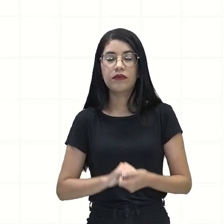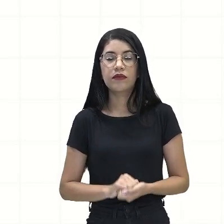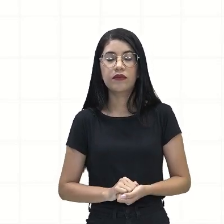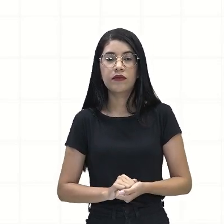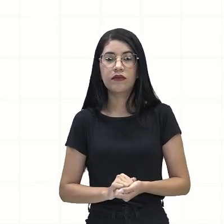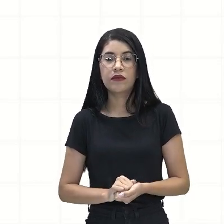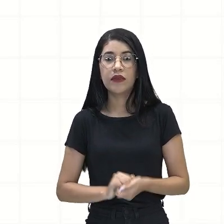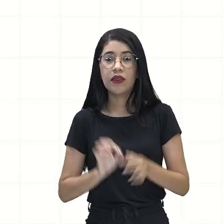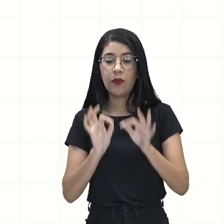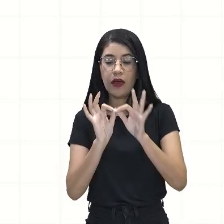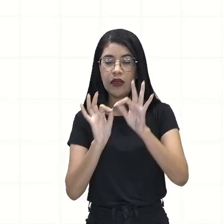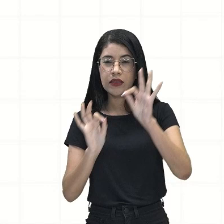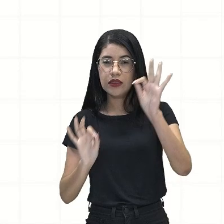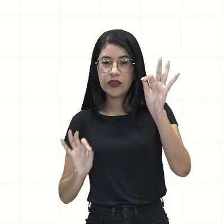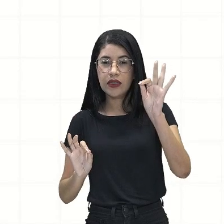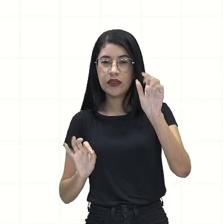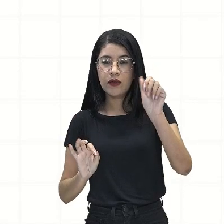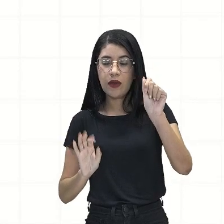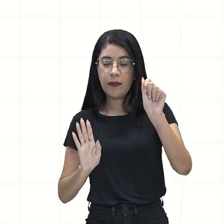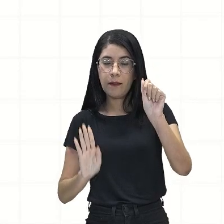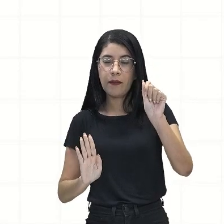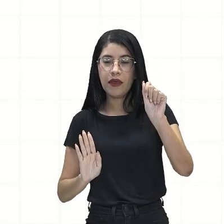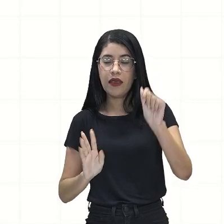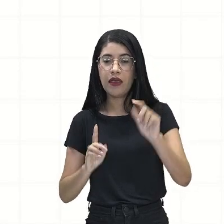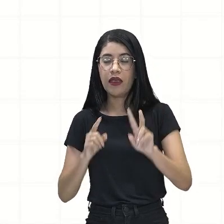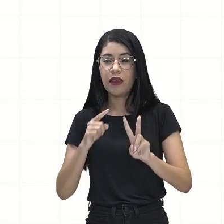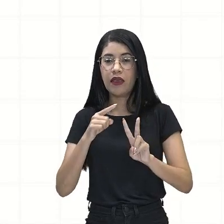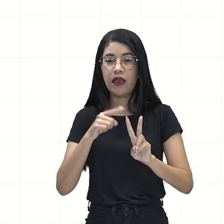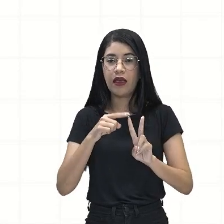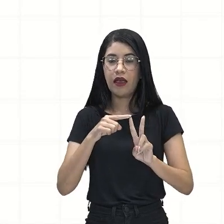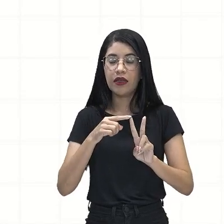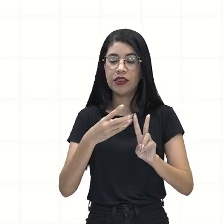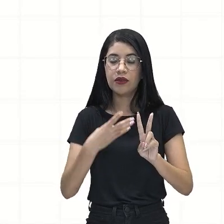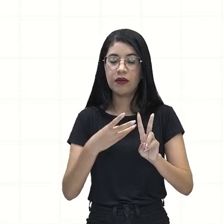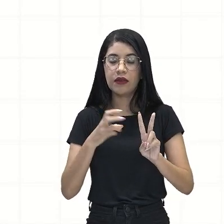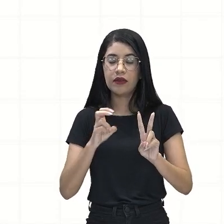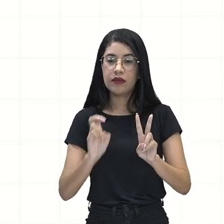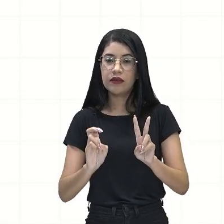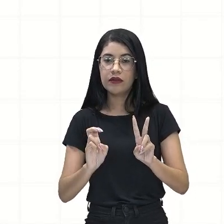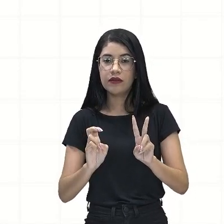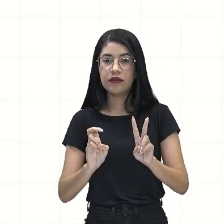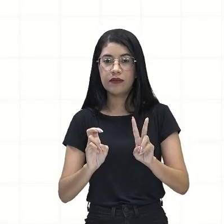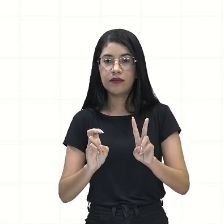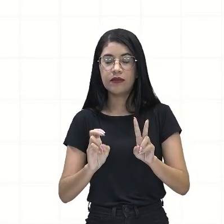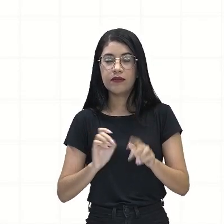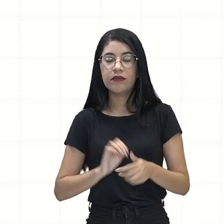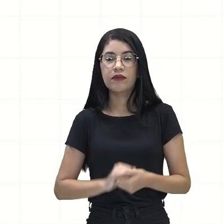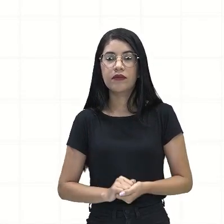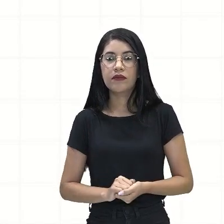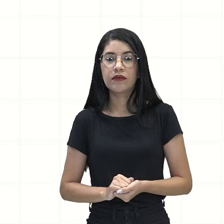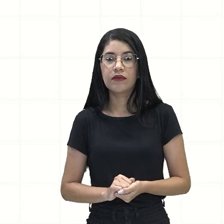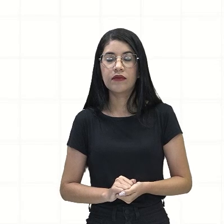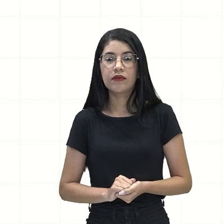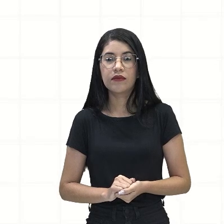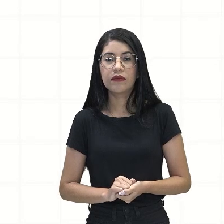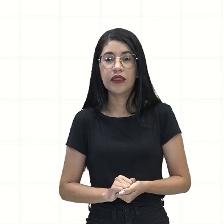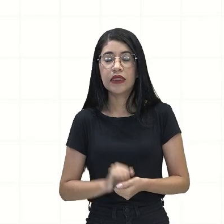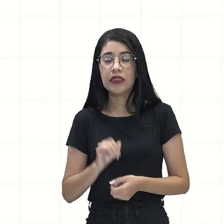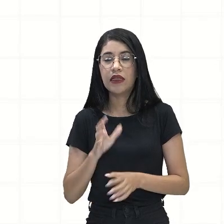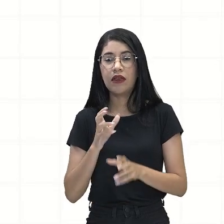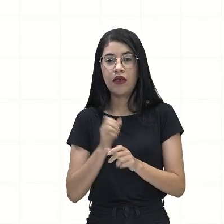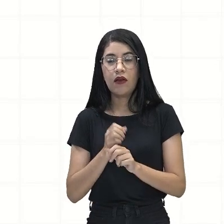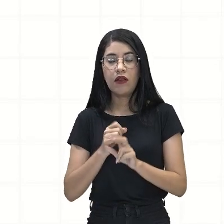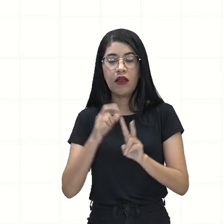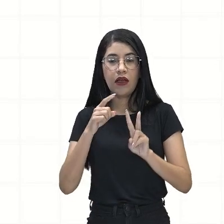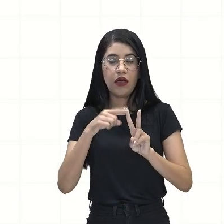essa distância aqui, ela é igual a raiz quadrada de 45, tá? Se a gente fizer aí o cálculo dessa